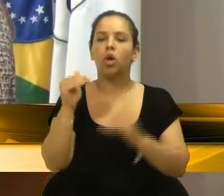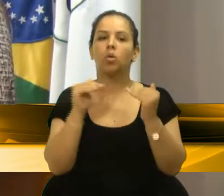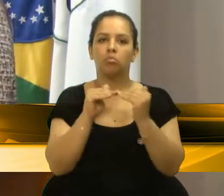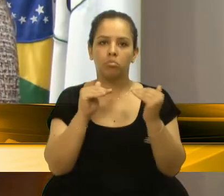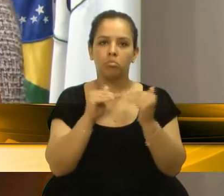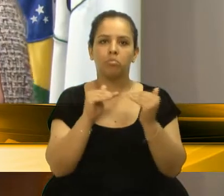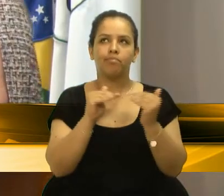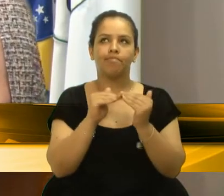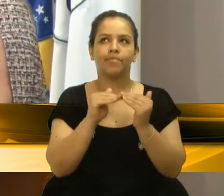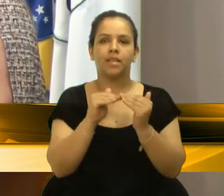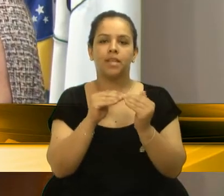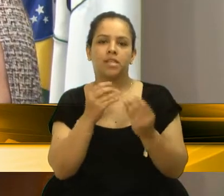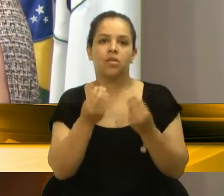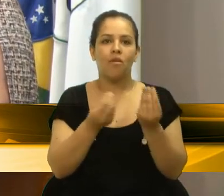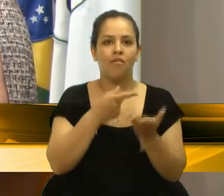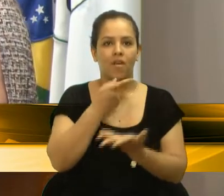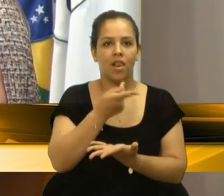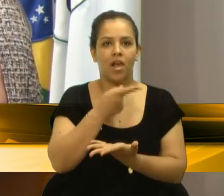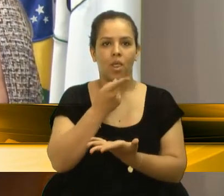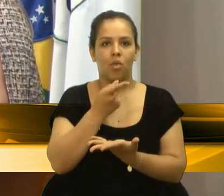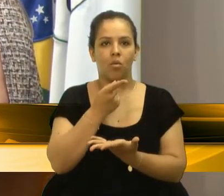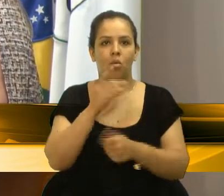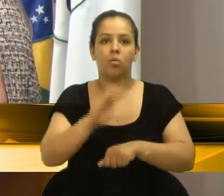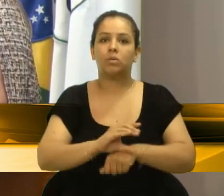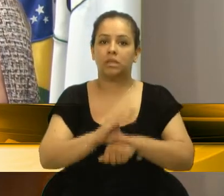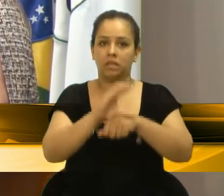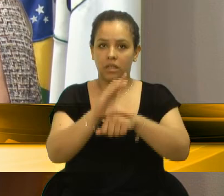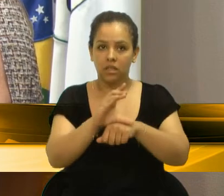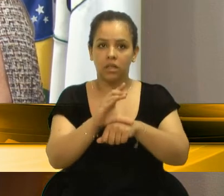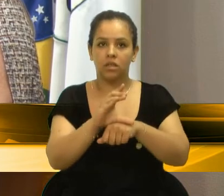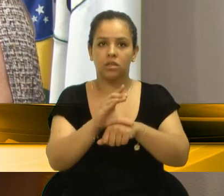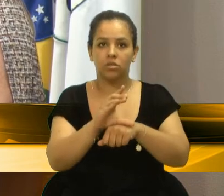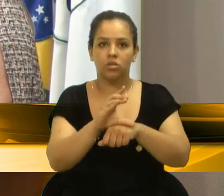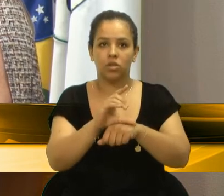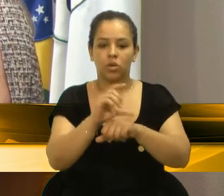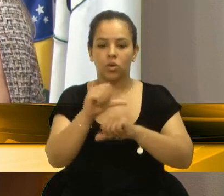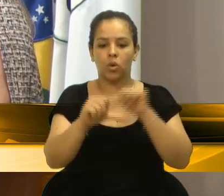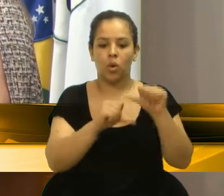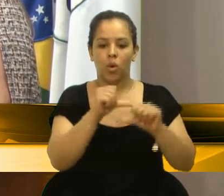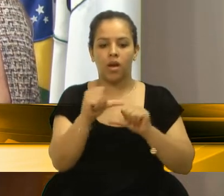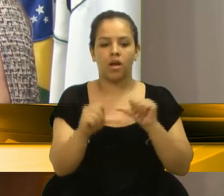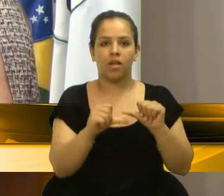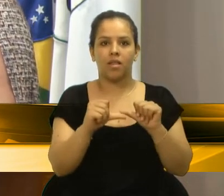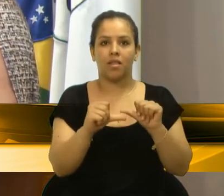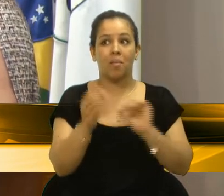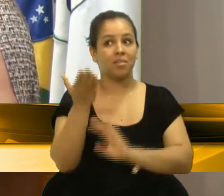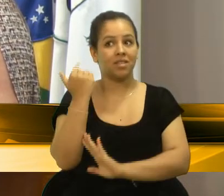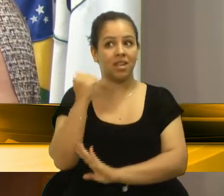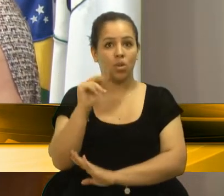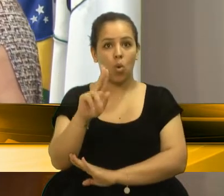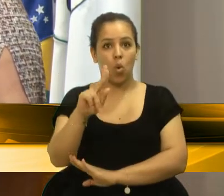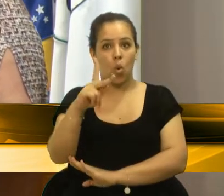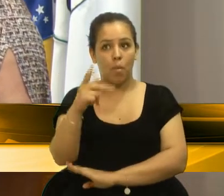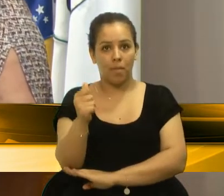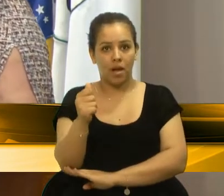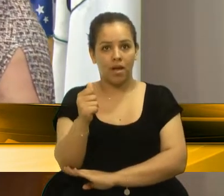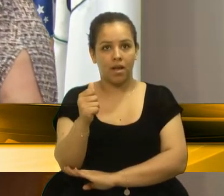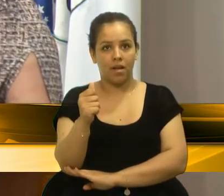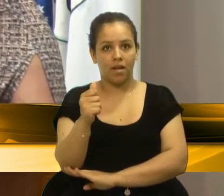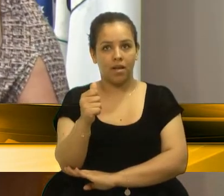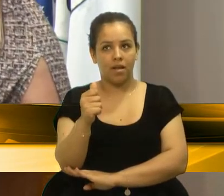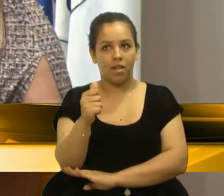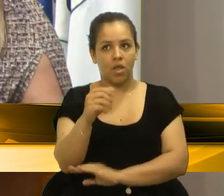digamos assim, do Conselho em relação à transformação da antiga UPA, aliás, antigo postão, em UPA.